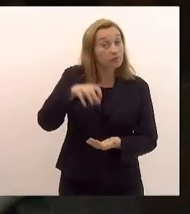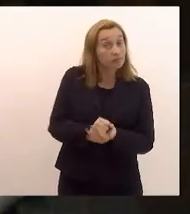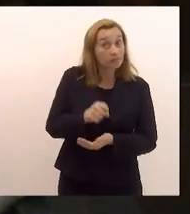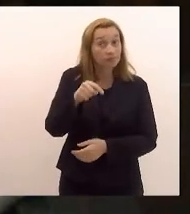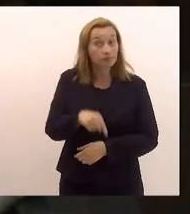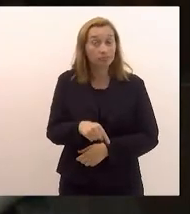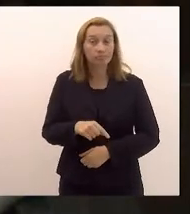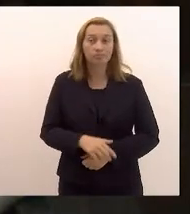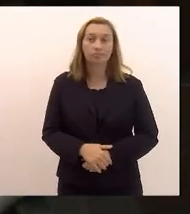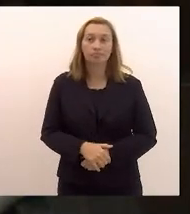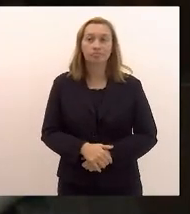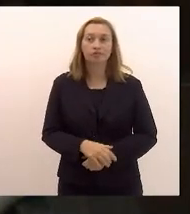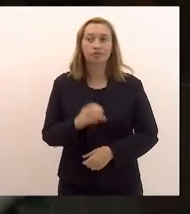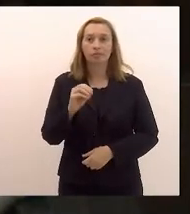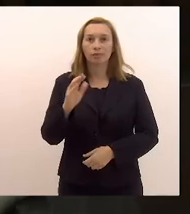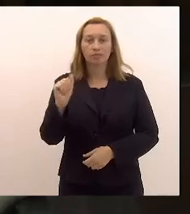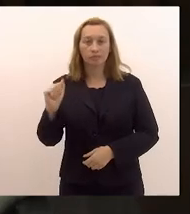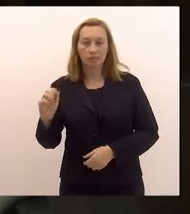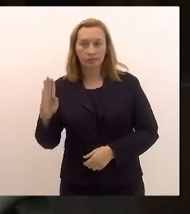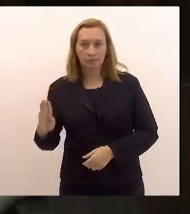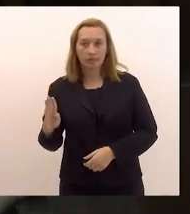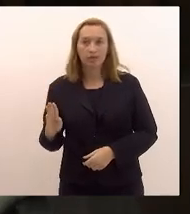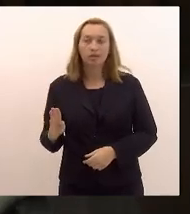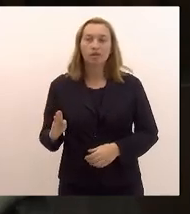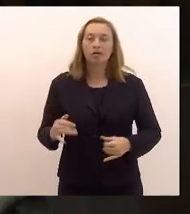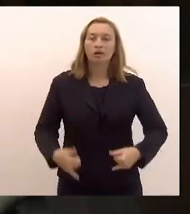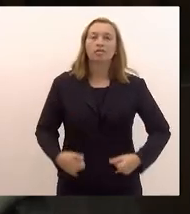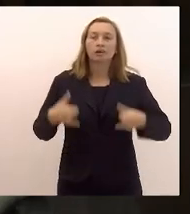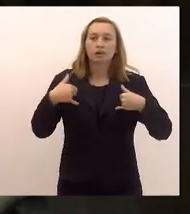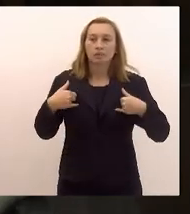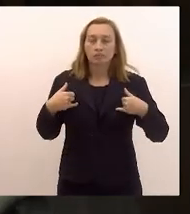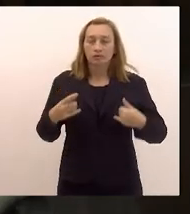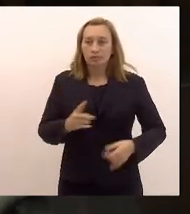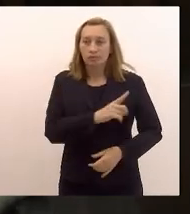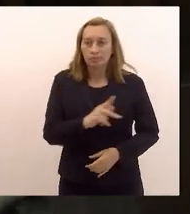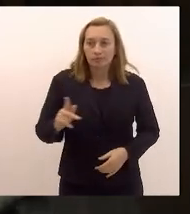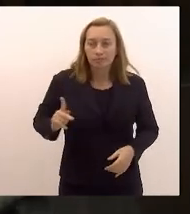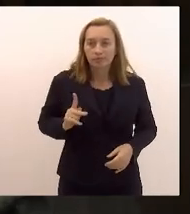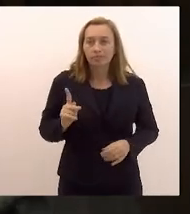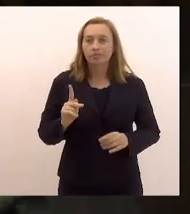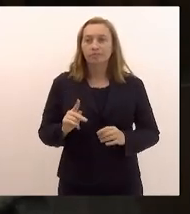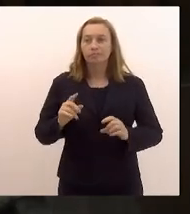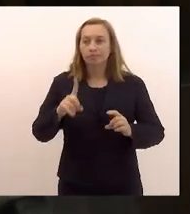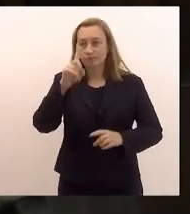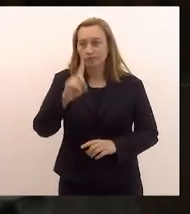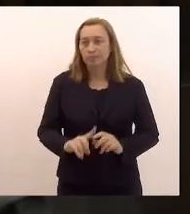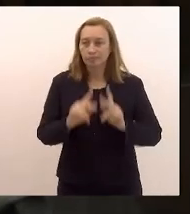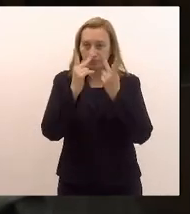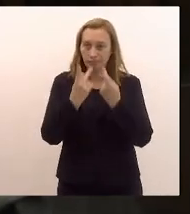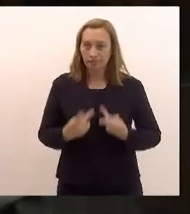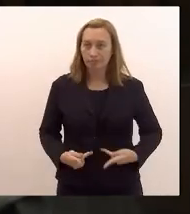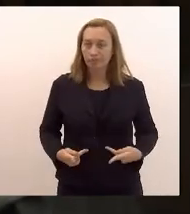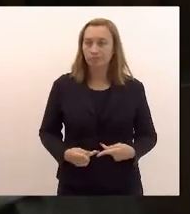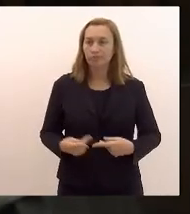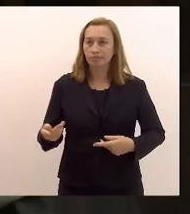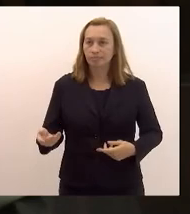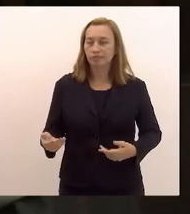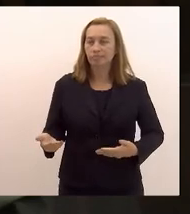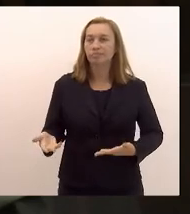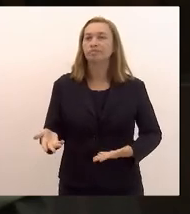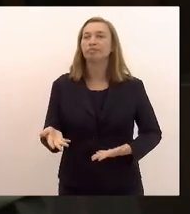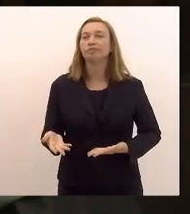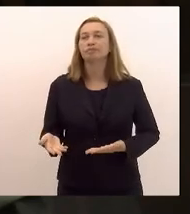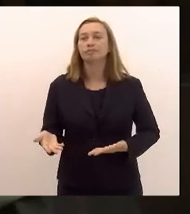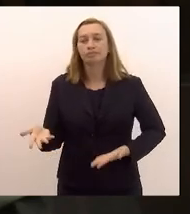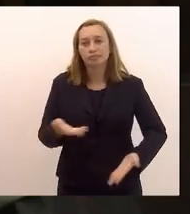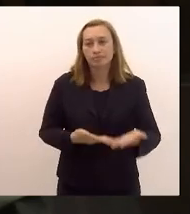aqui que a OAB é um orgulho Nacional da defesa da Democracia dos direitos humanos e é uma parceira histórica